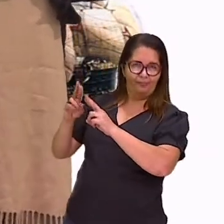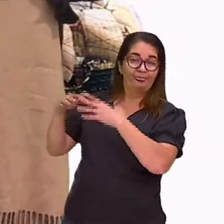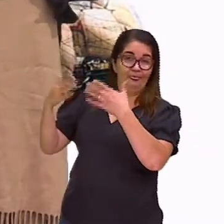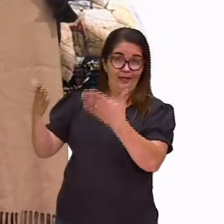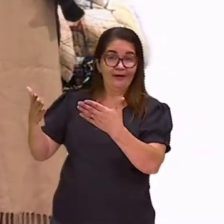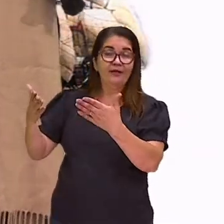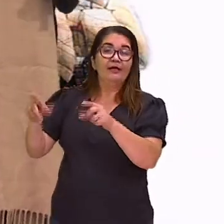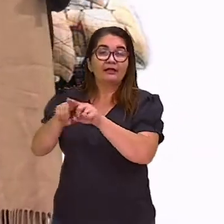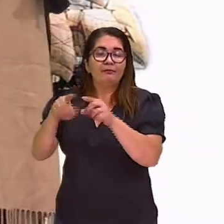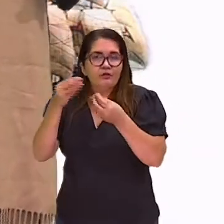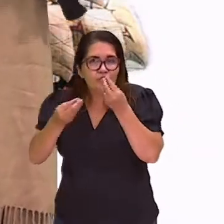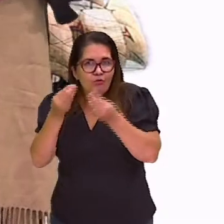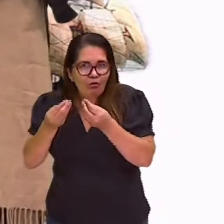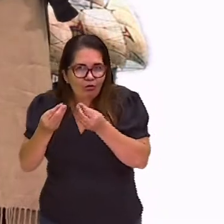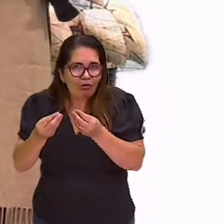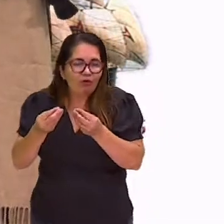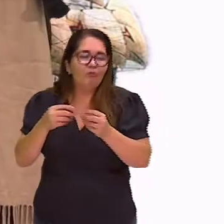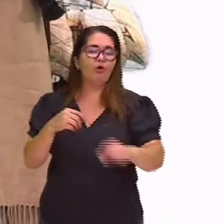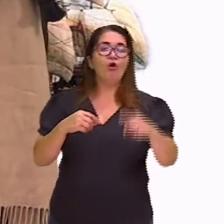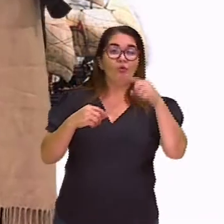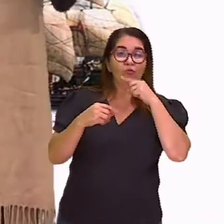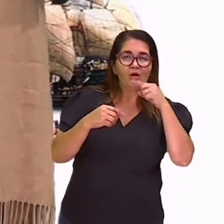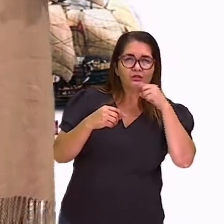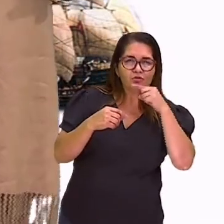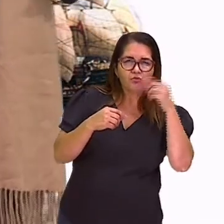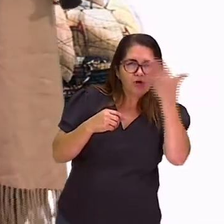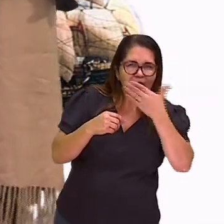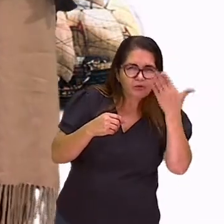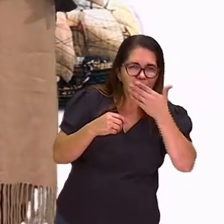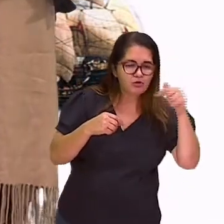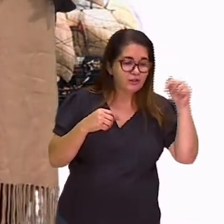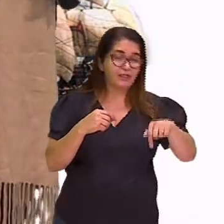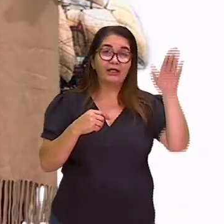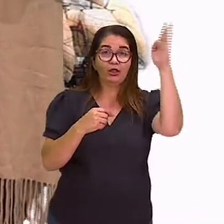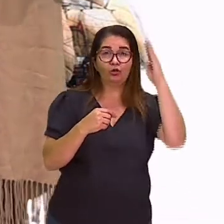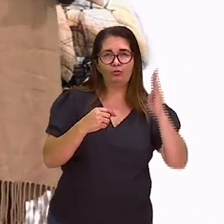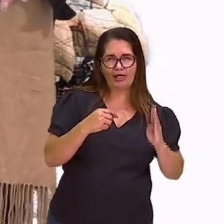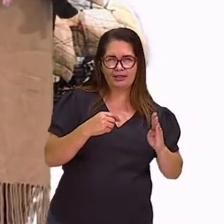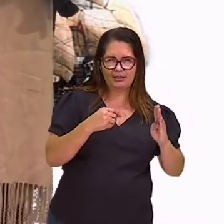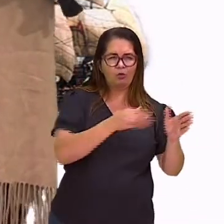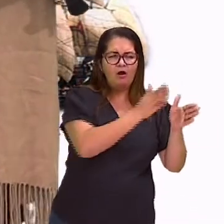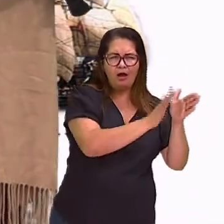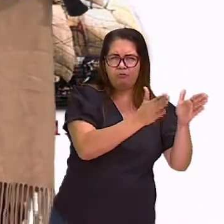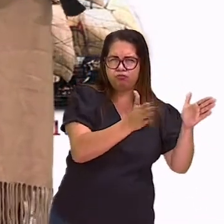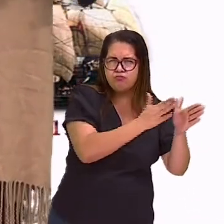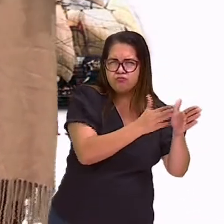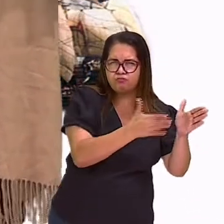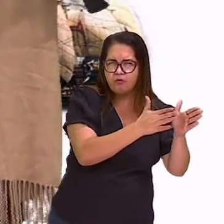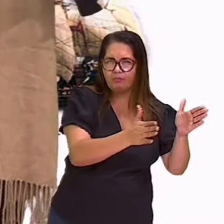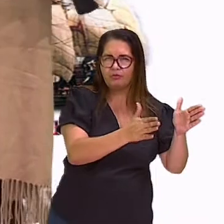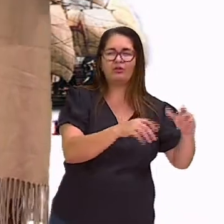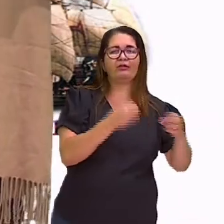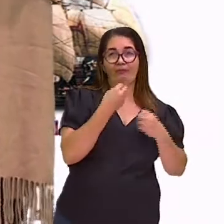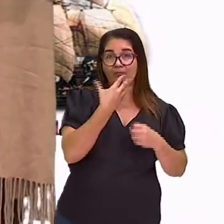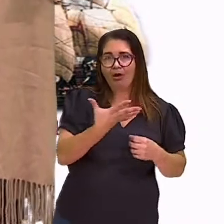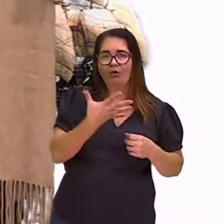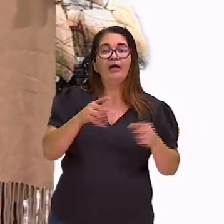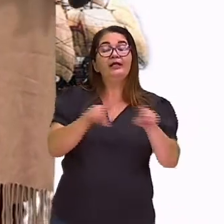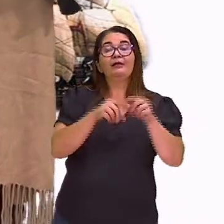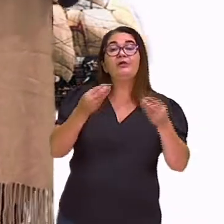pois foram eles que financiaram o desenvolvimento do negócio aqui. Só que eles também